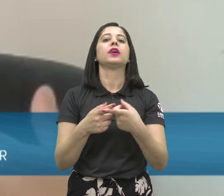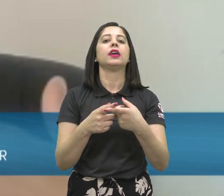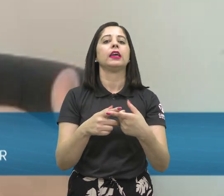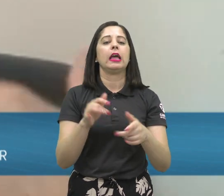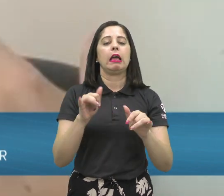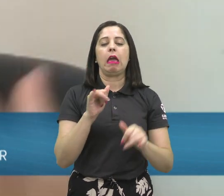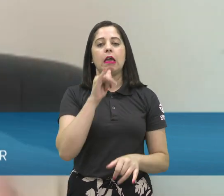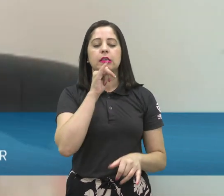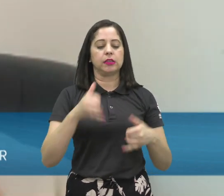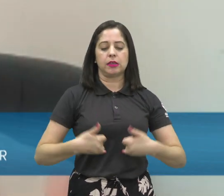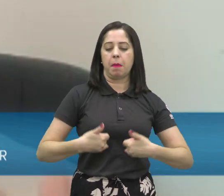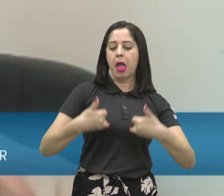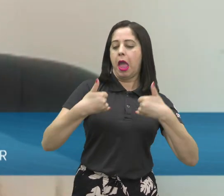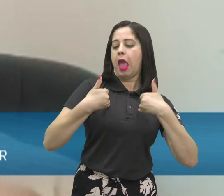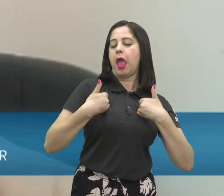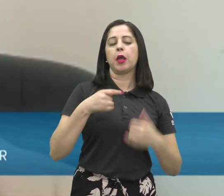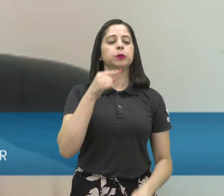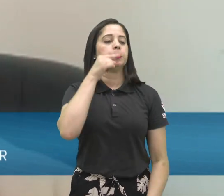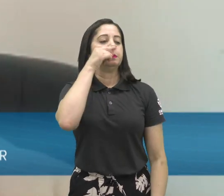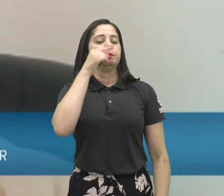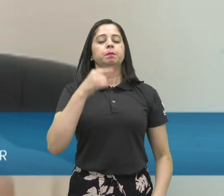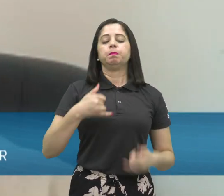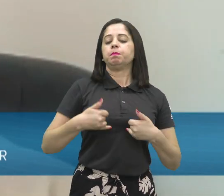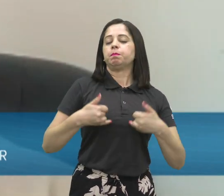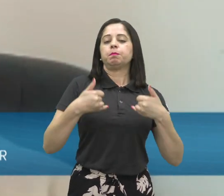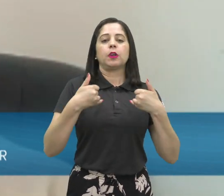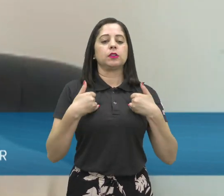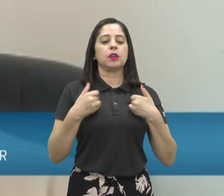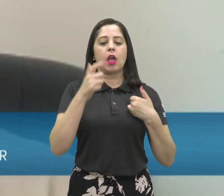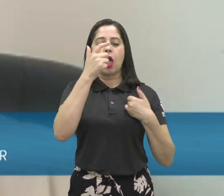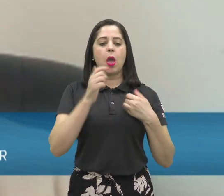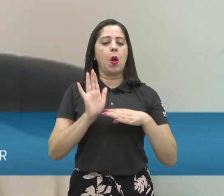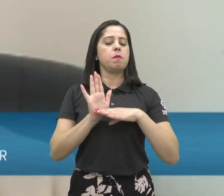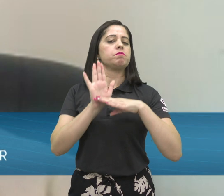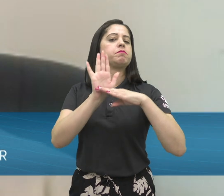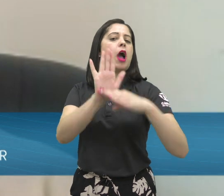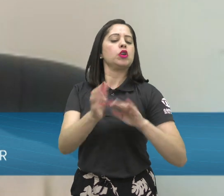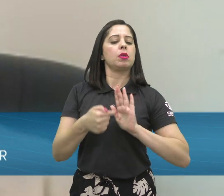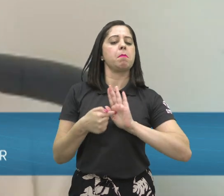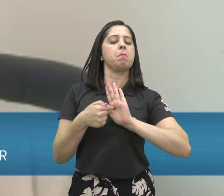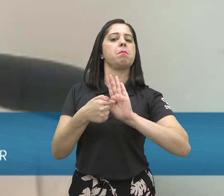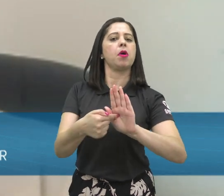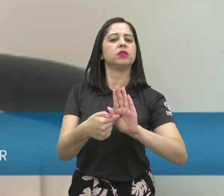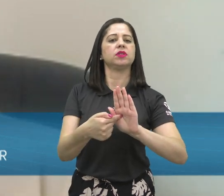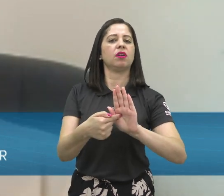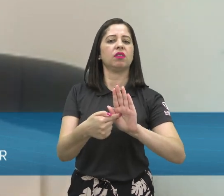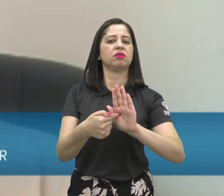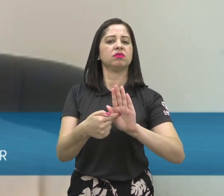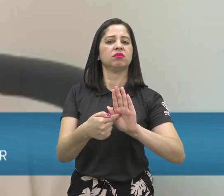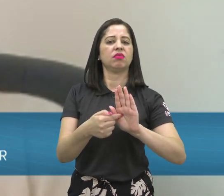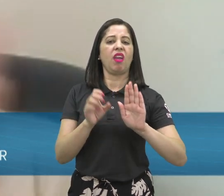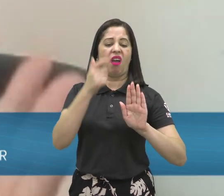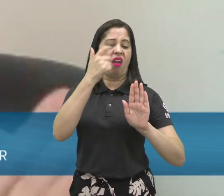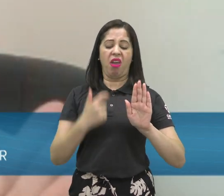e de superego e de id, quando eu estou fazendo algo puramente para mim, isso só está satisfazendo a mim. Então,